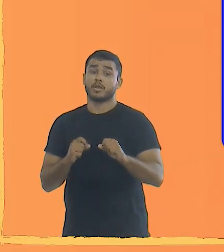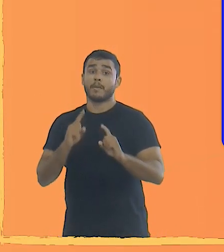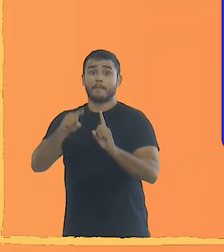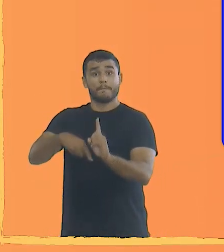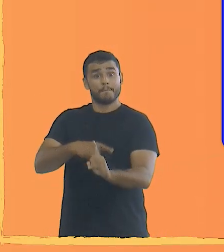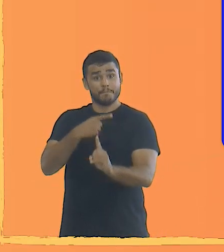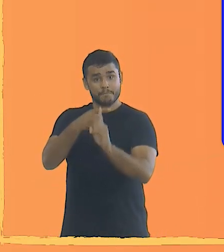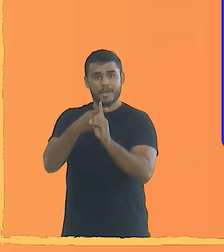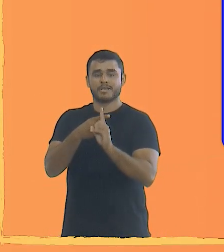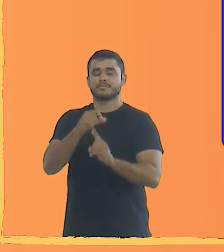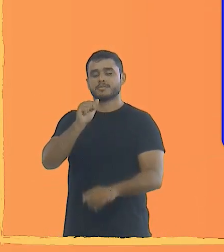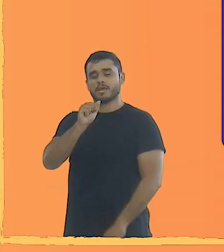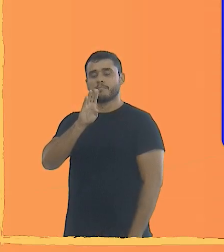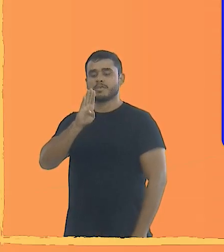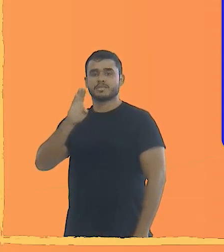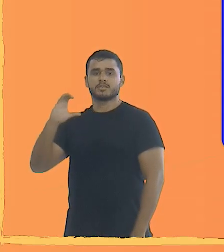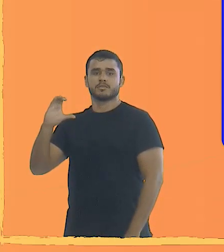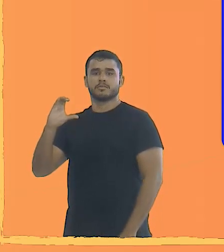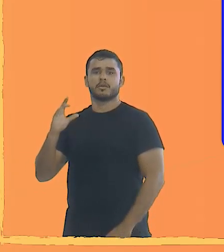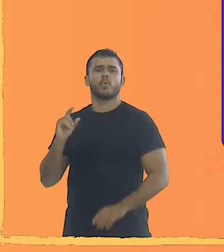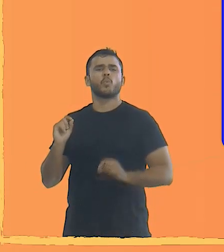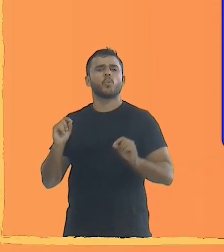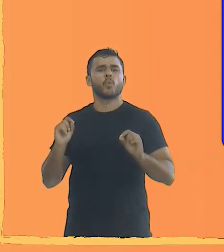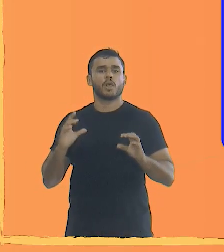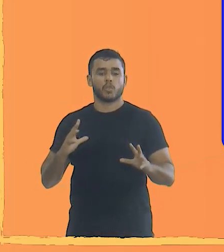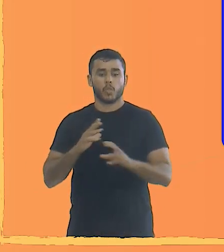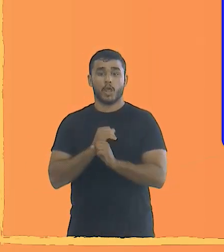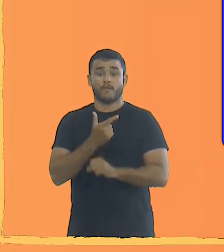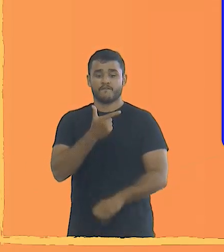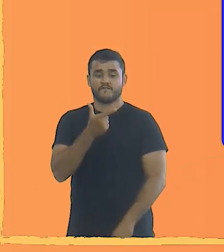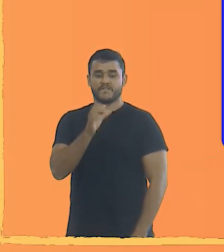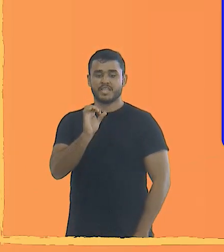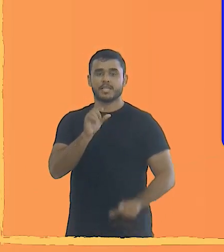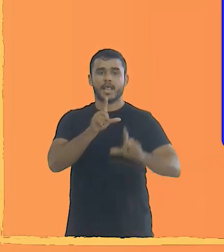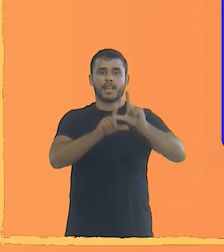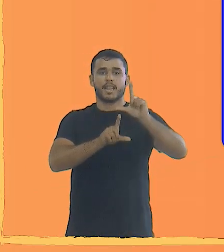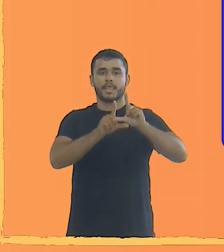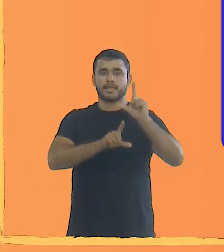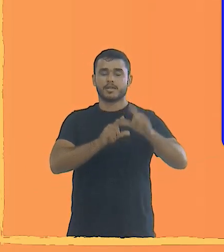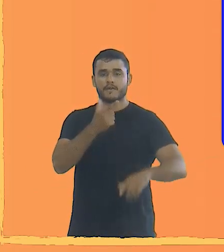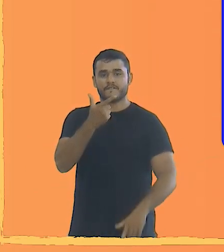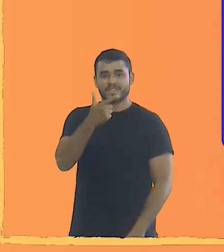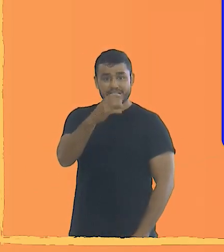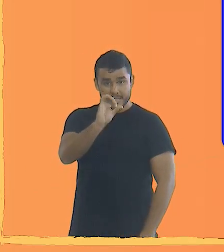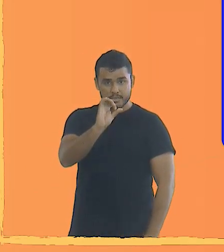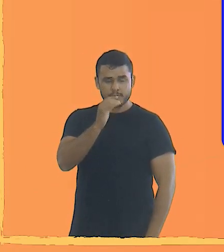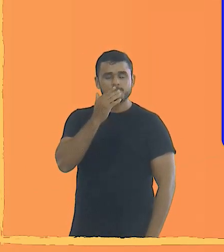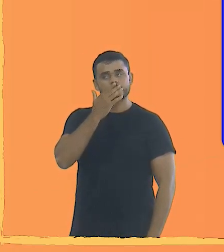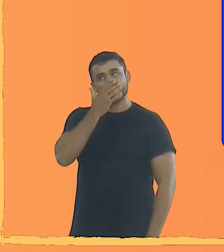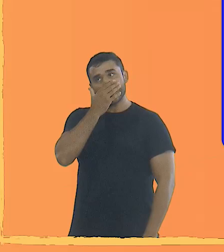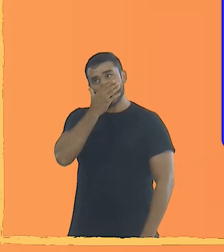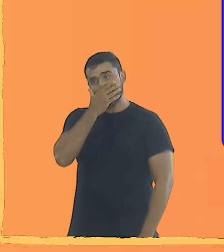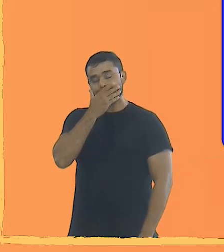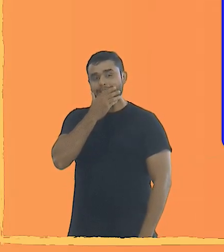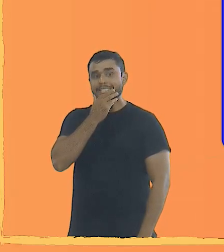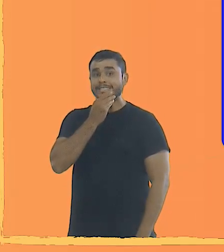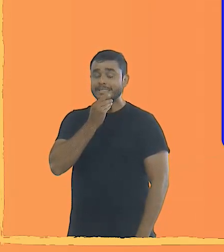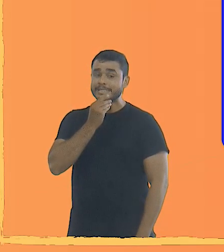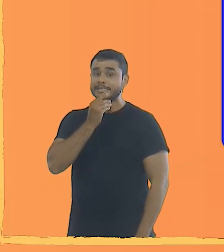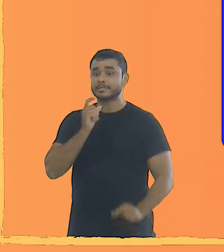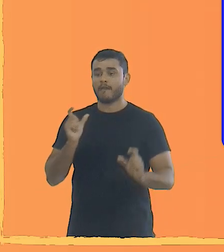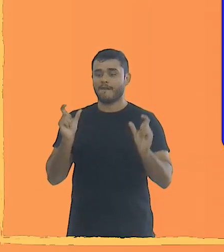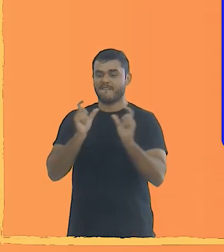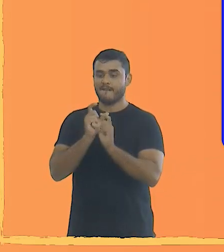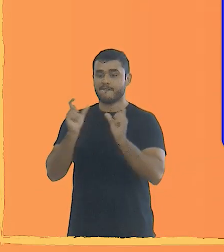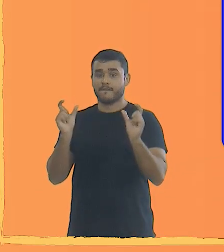texto diz. Nesse novo sistema, cada letra maiúscula era considerada distinta